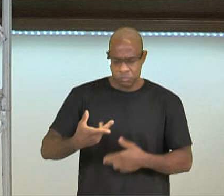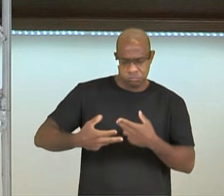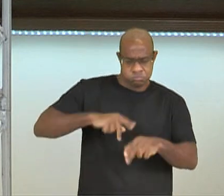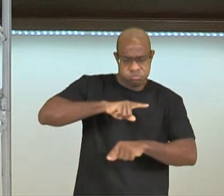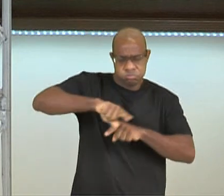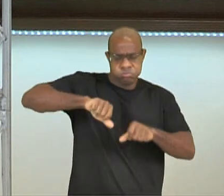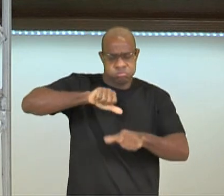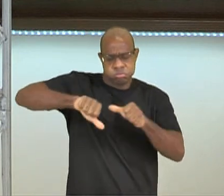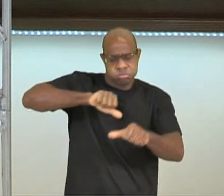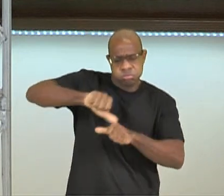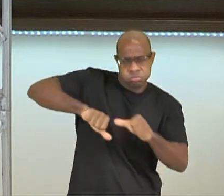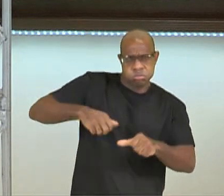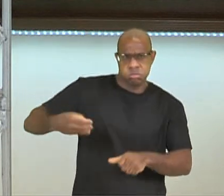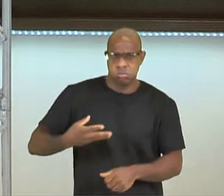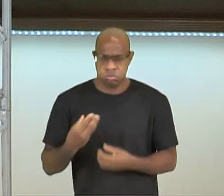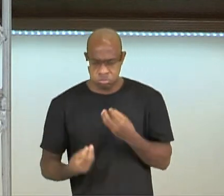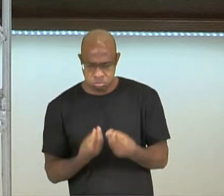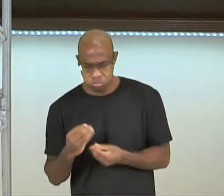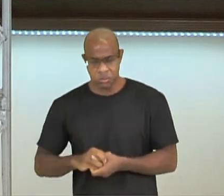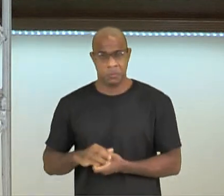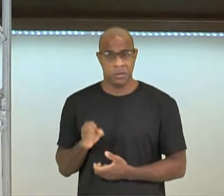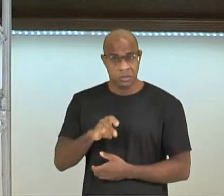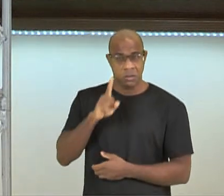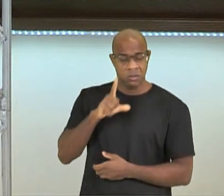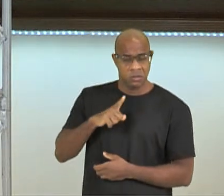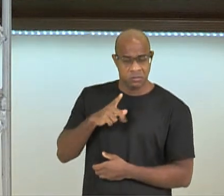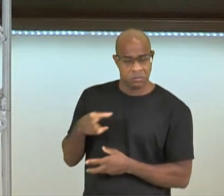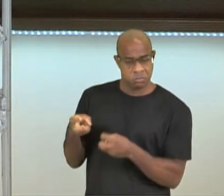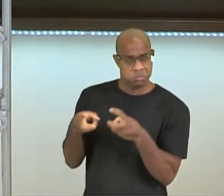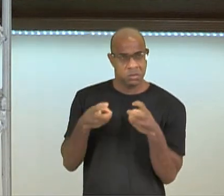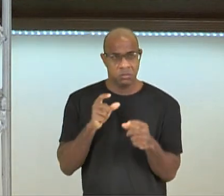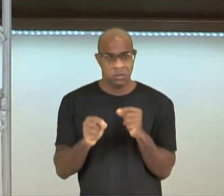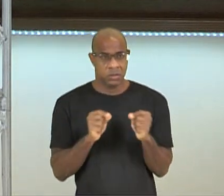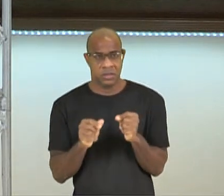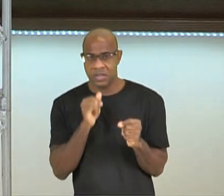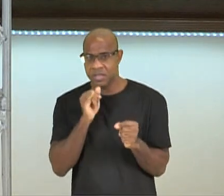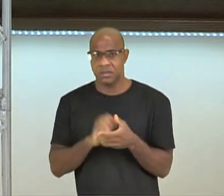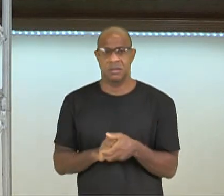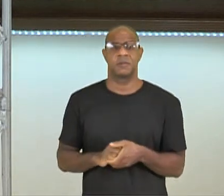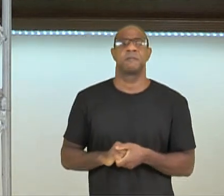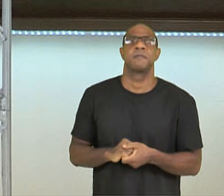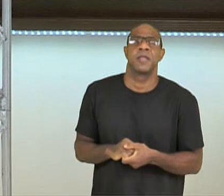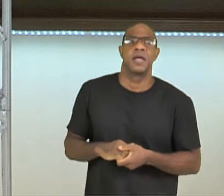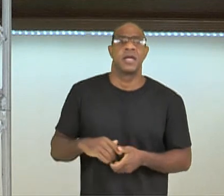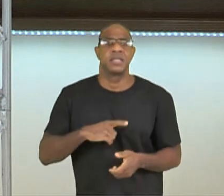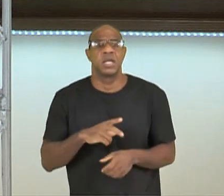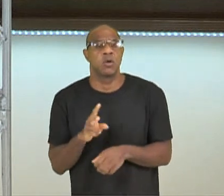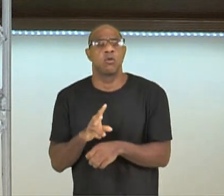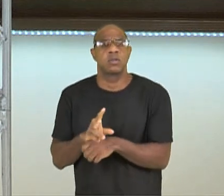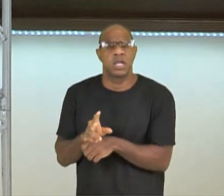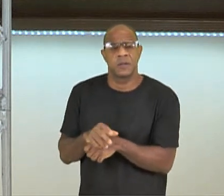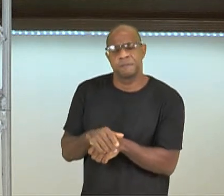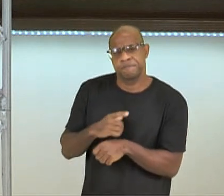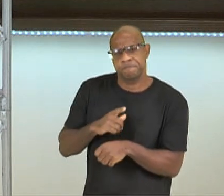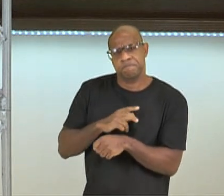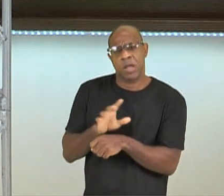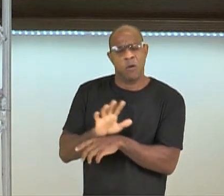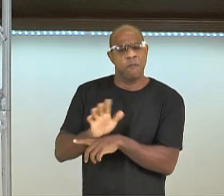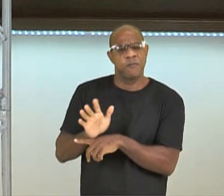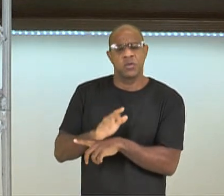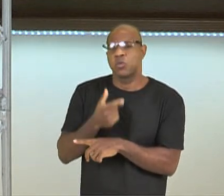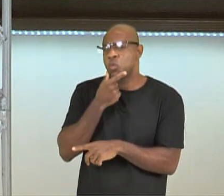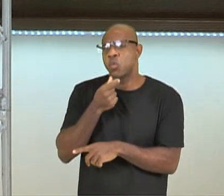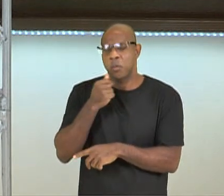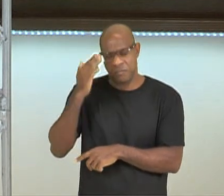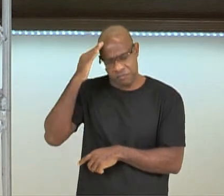florentino. Se você vai observar alguns vídeos, eu aconselho um vídeo de Michelangelo muito legal, é um filme de 1967